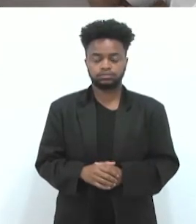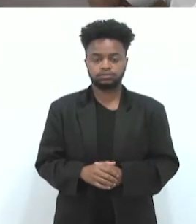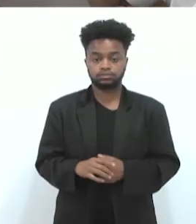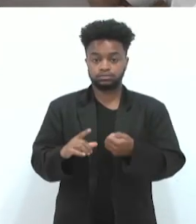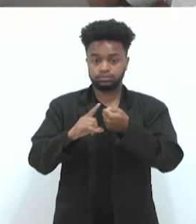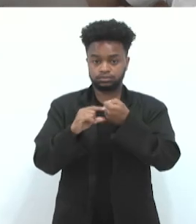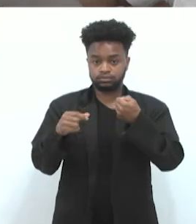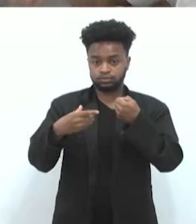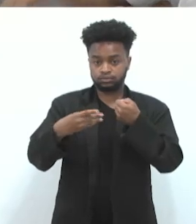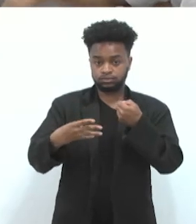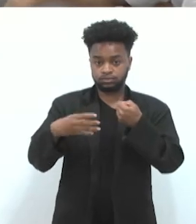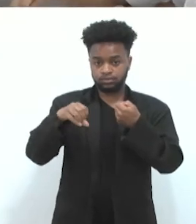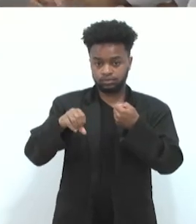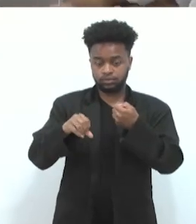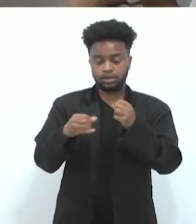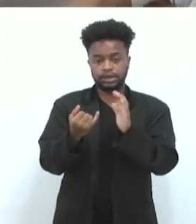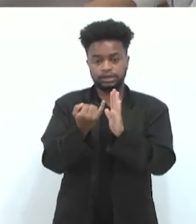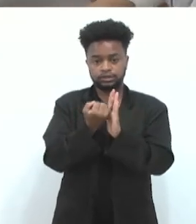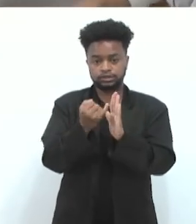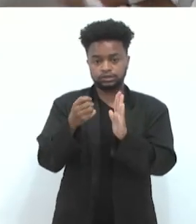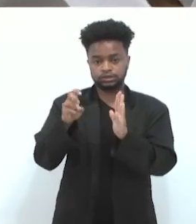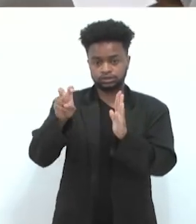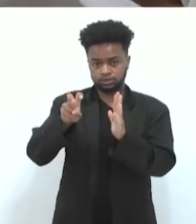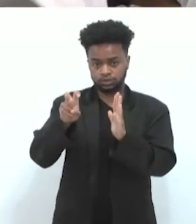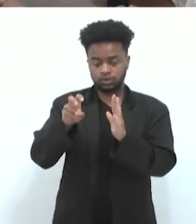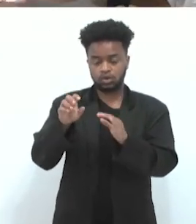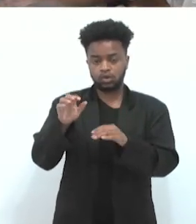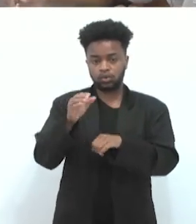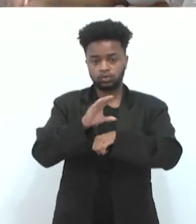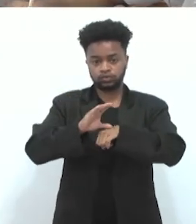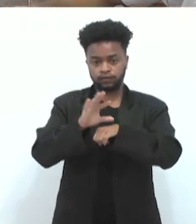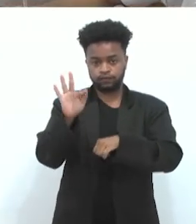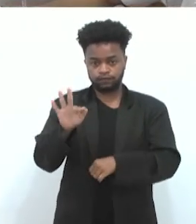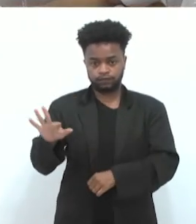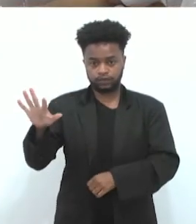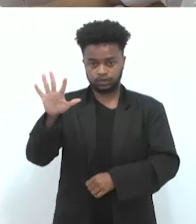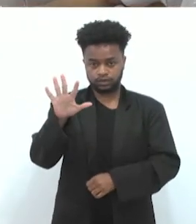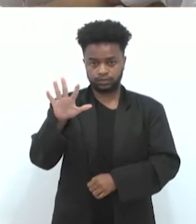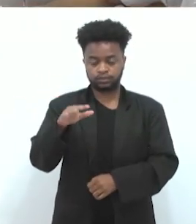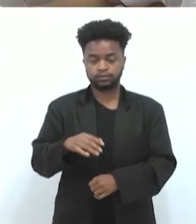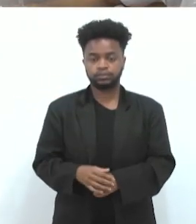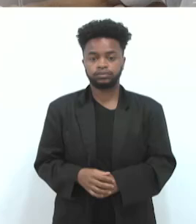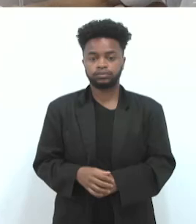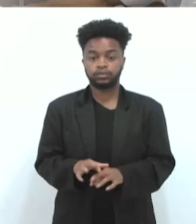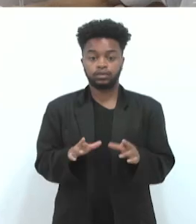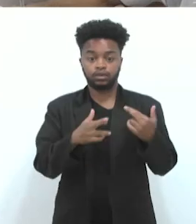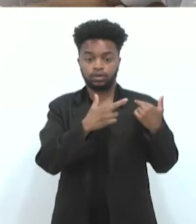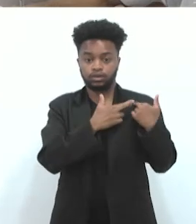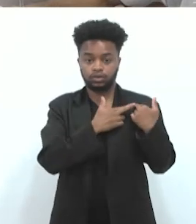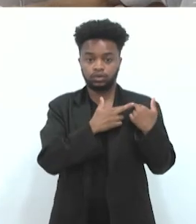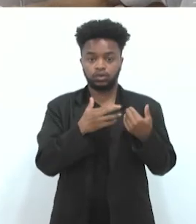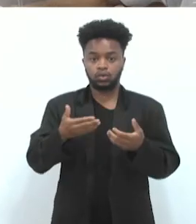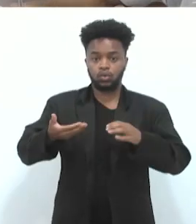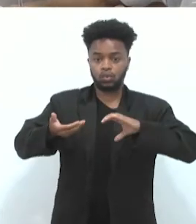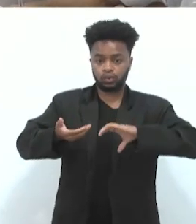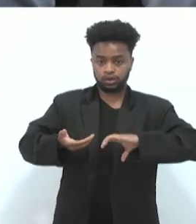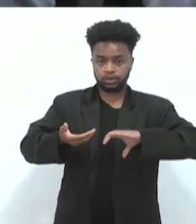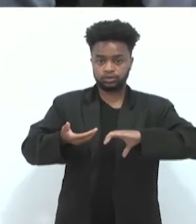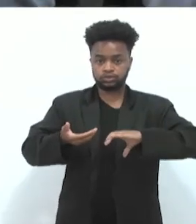Artigo 49, inciso 5 da Constituição Federal. É de competência exclusiva do Congresso